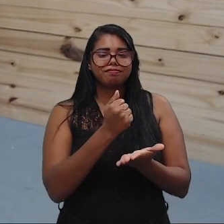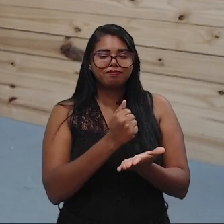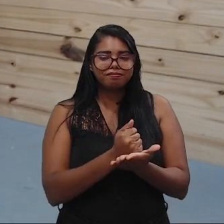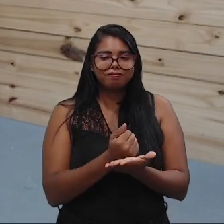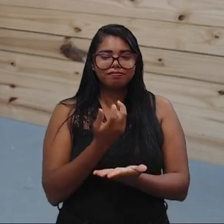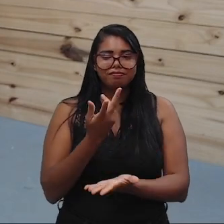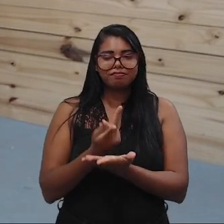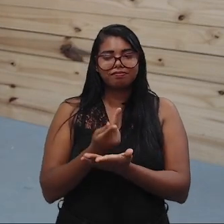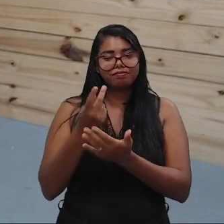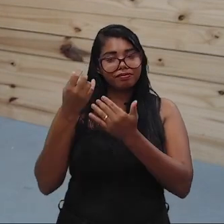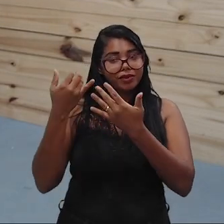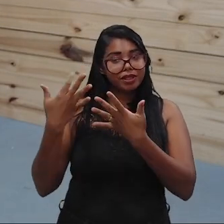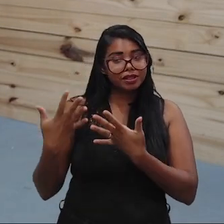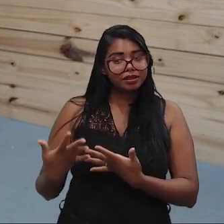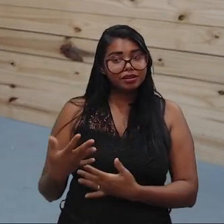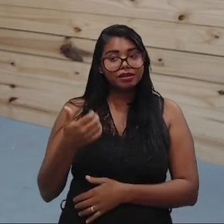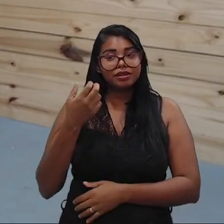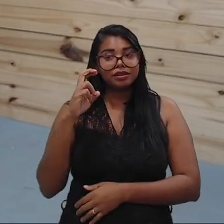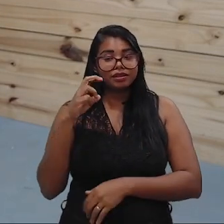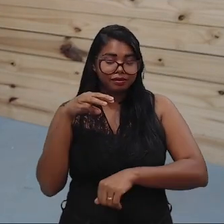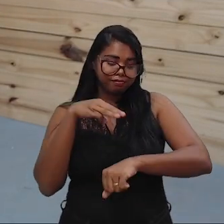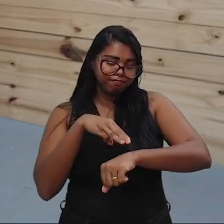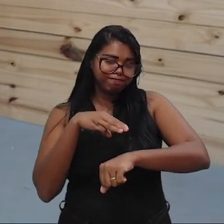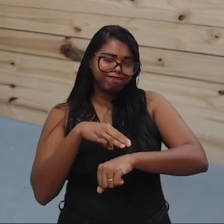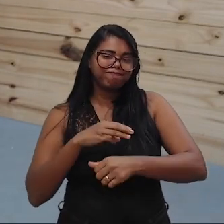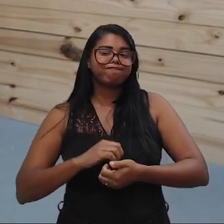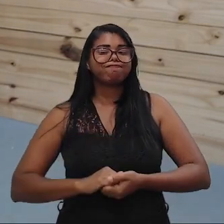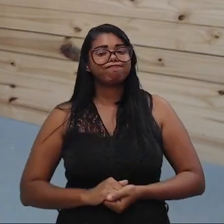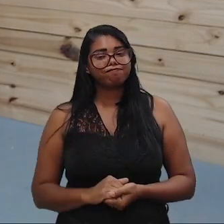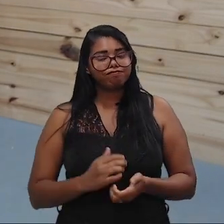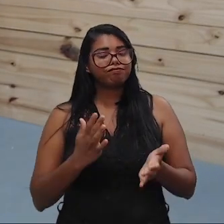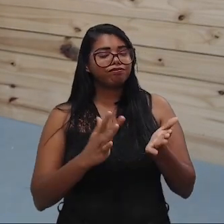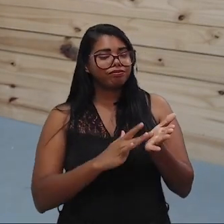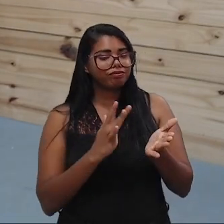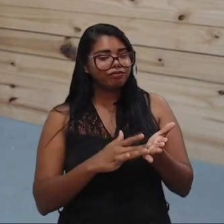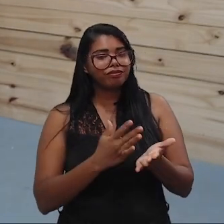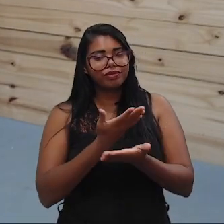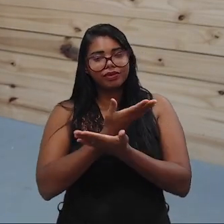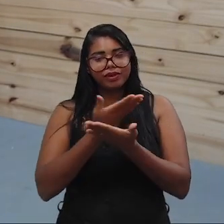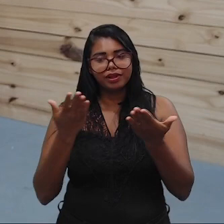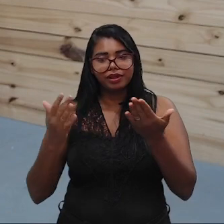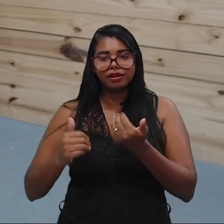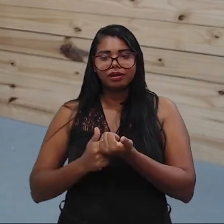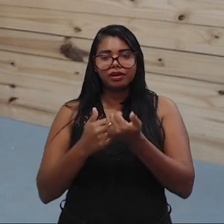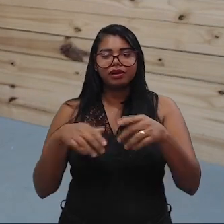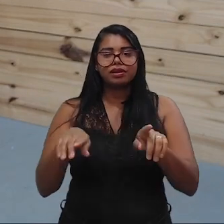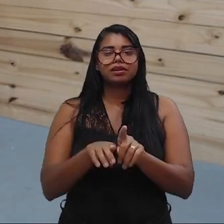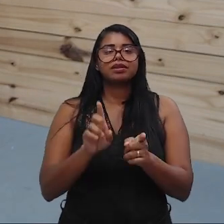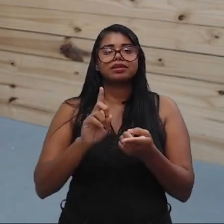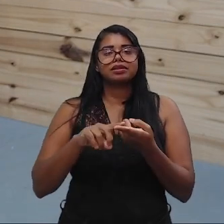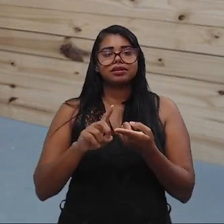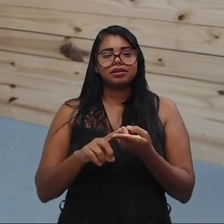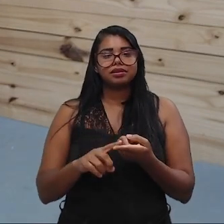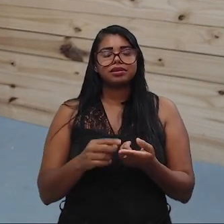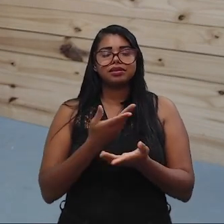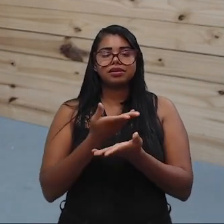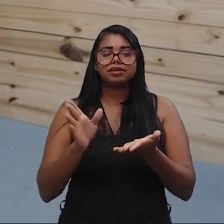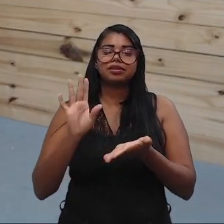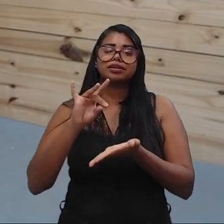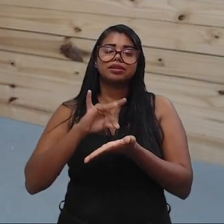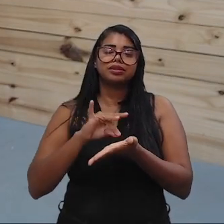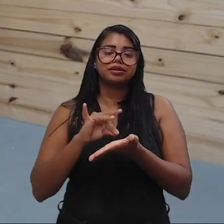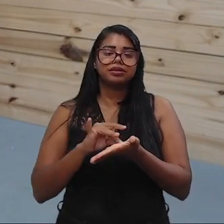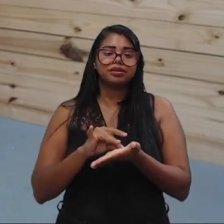não vou conseguir te explicar em 15 minutos, mas o e-book está lá para te dar essa ajuda e o que você realmente não